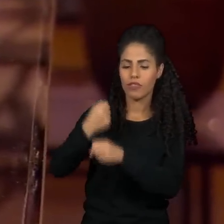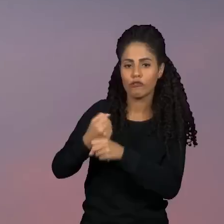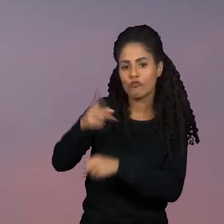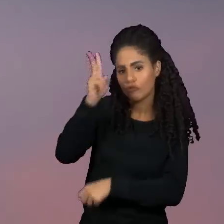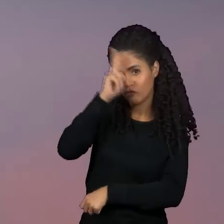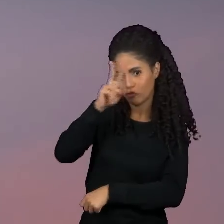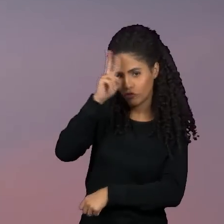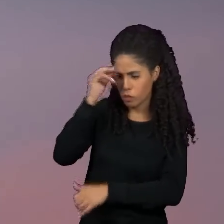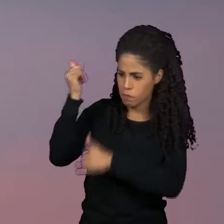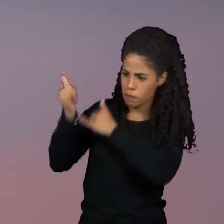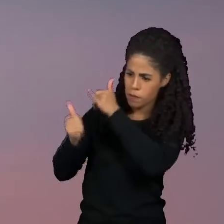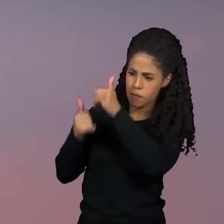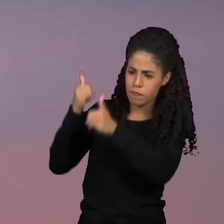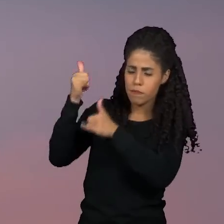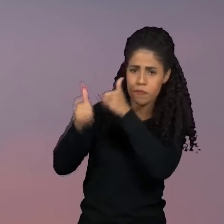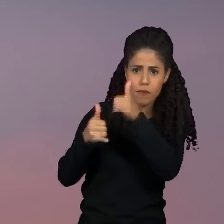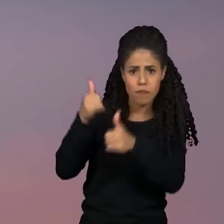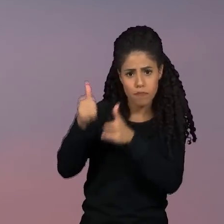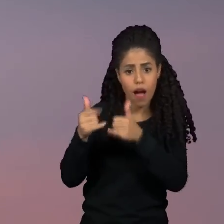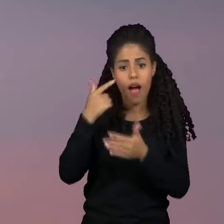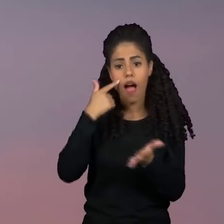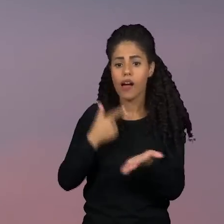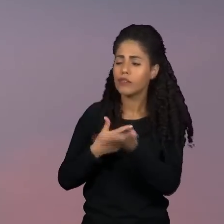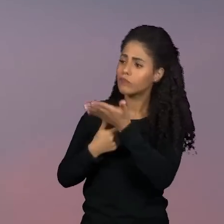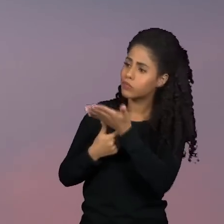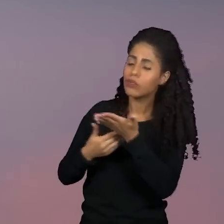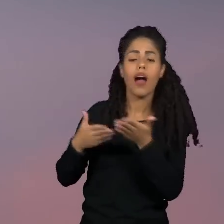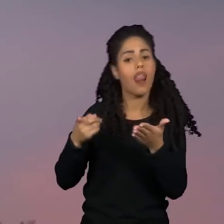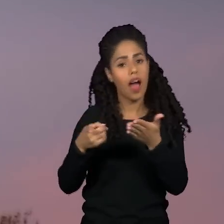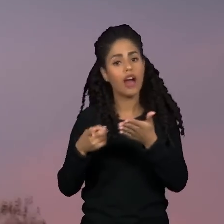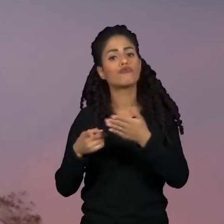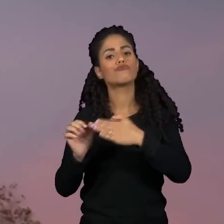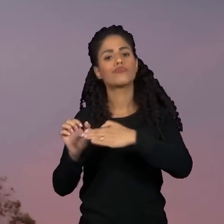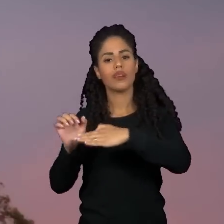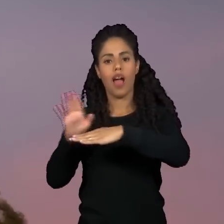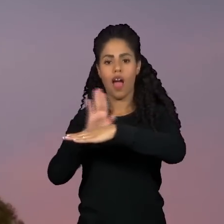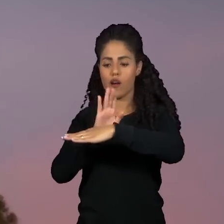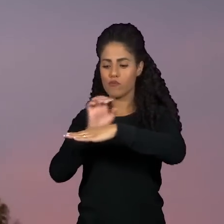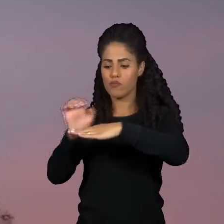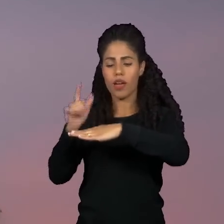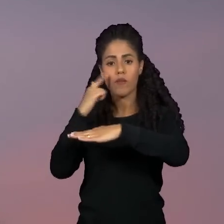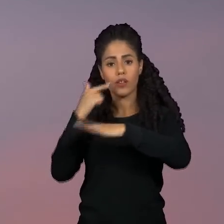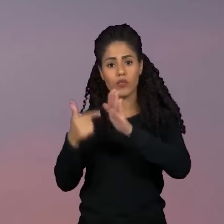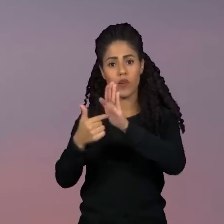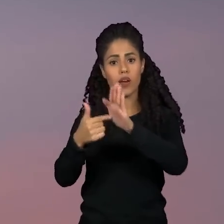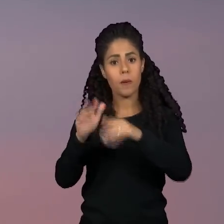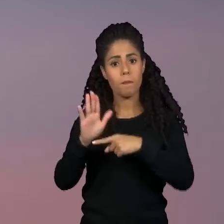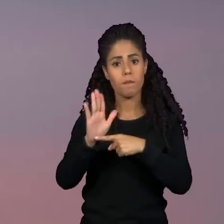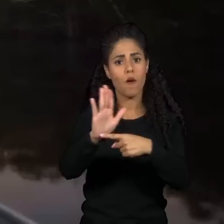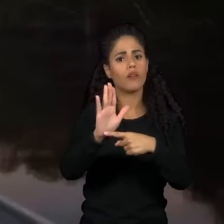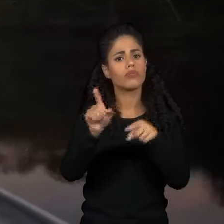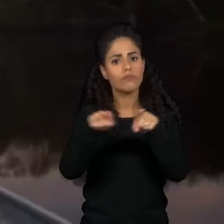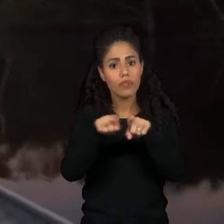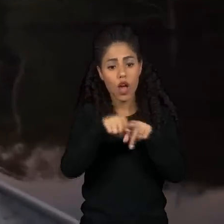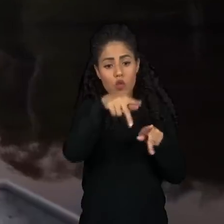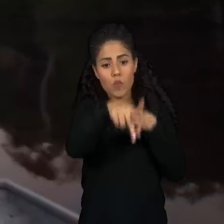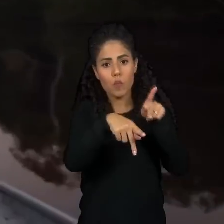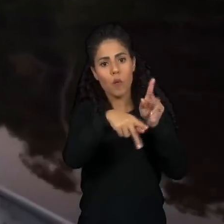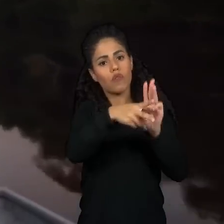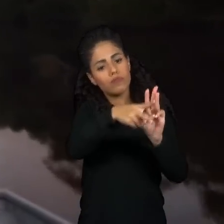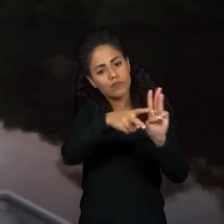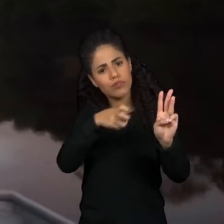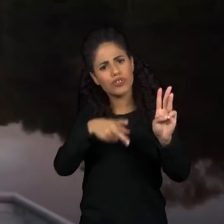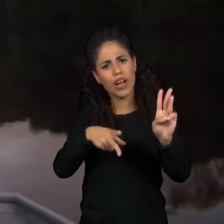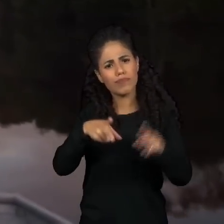Central. Equinócio é como chamamos a linha do Equador, que define os trópicos. Os povos ameríndios estavam ali